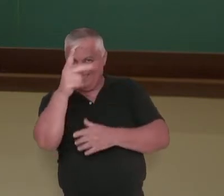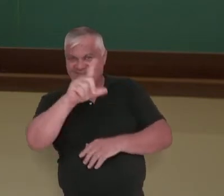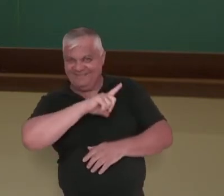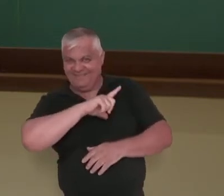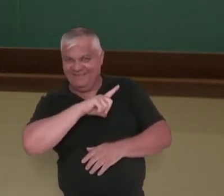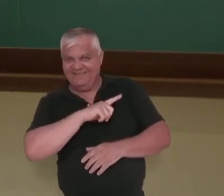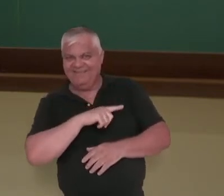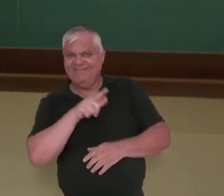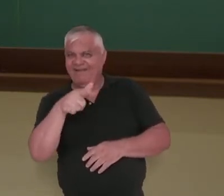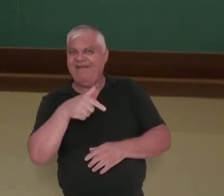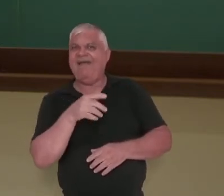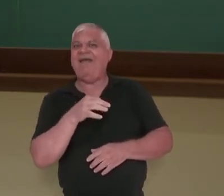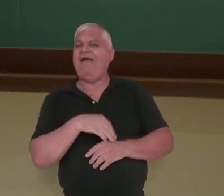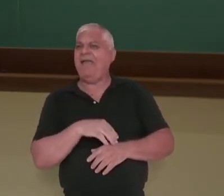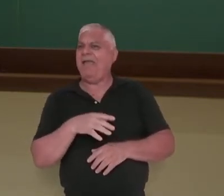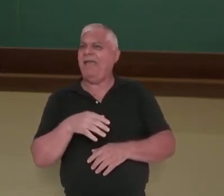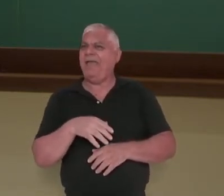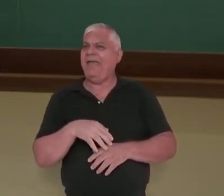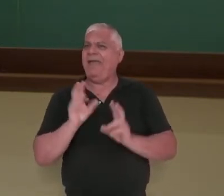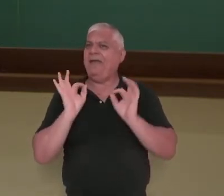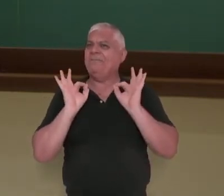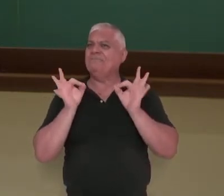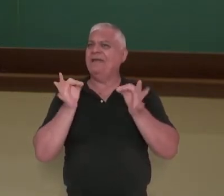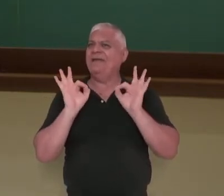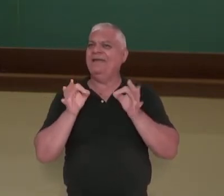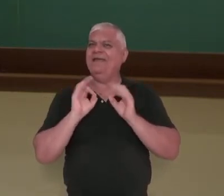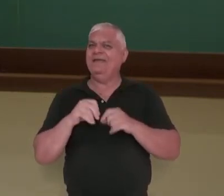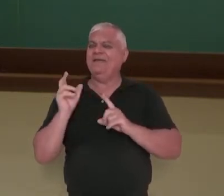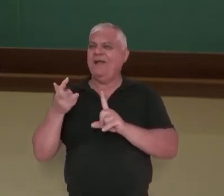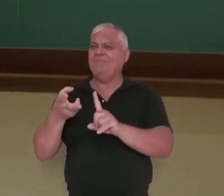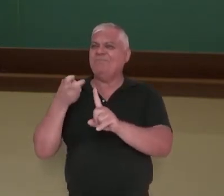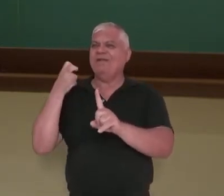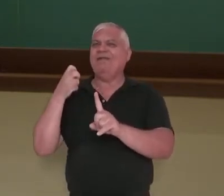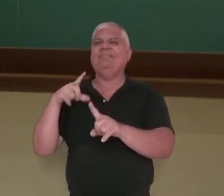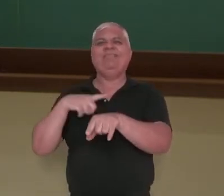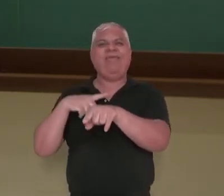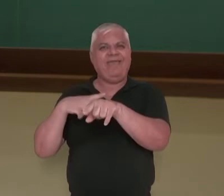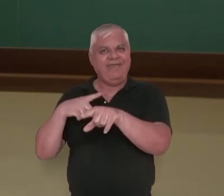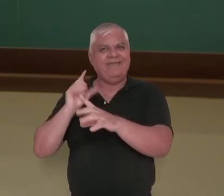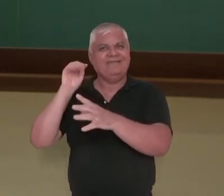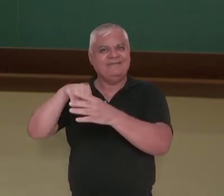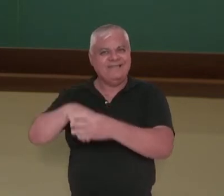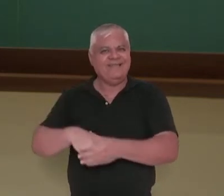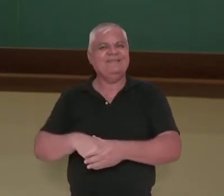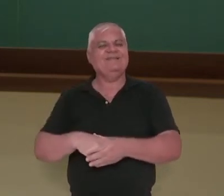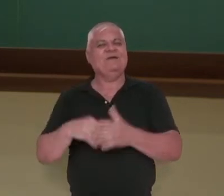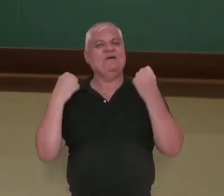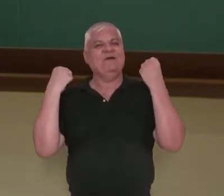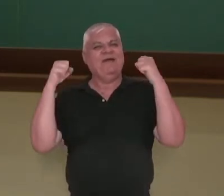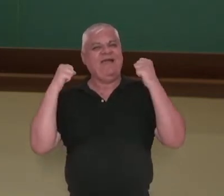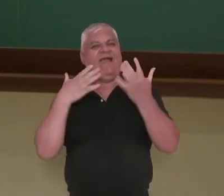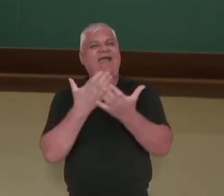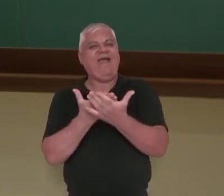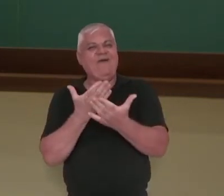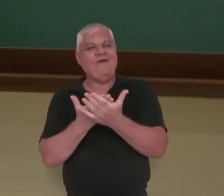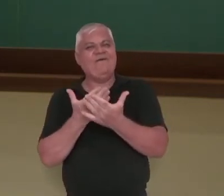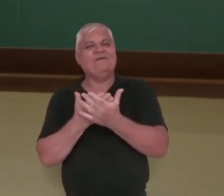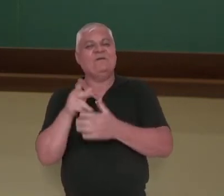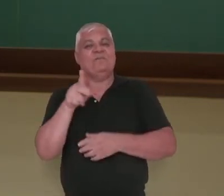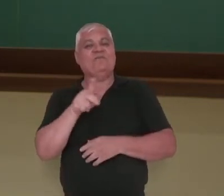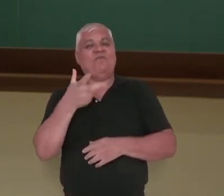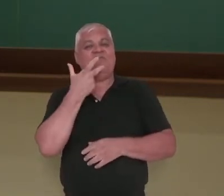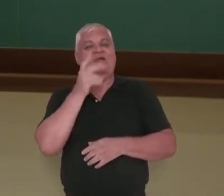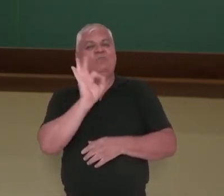Então talvez vocês nem tenham percebido, mas ele já exista dentro das aulas de educação física, sem necessariamente o professor precisar